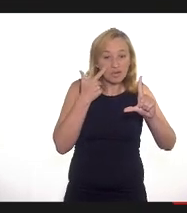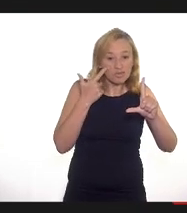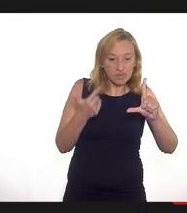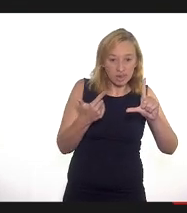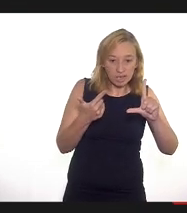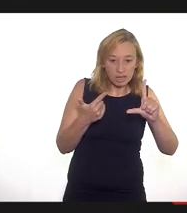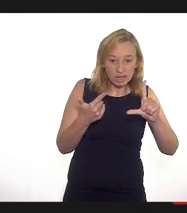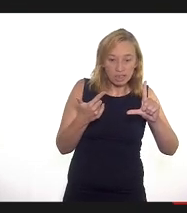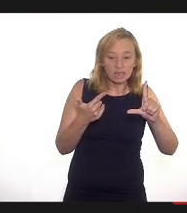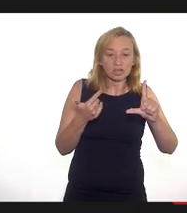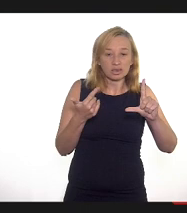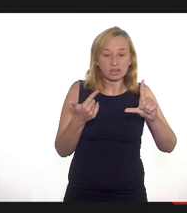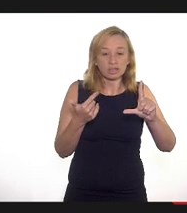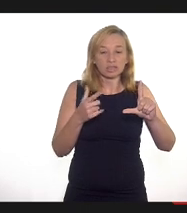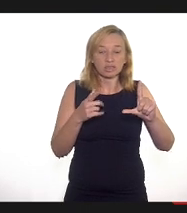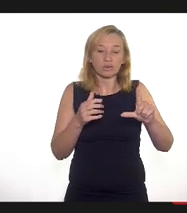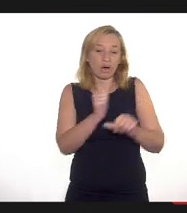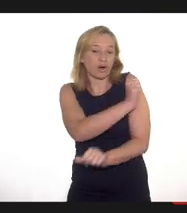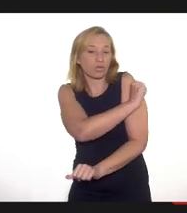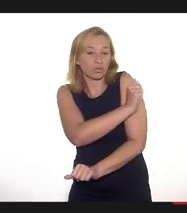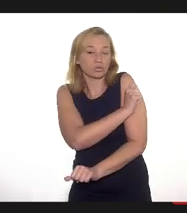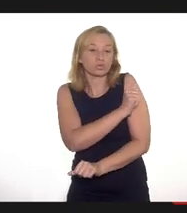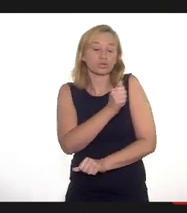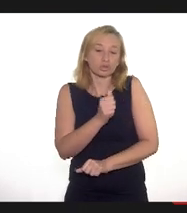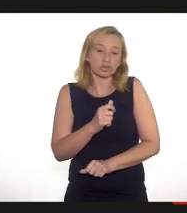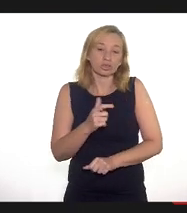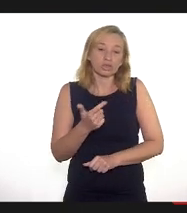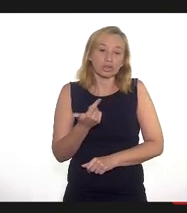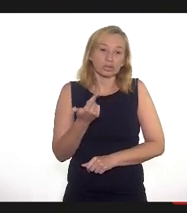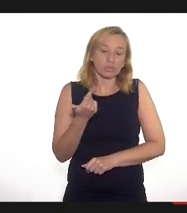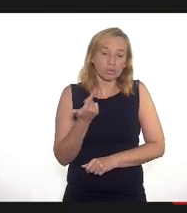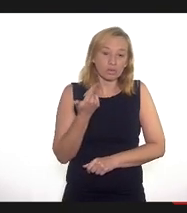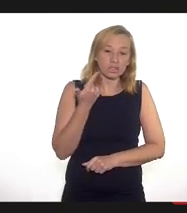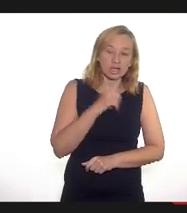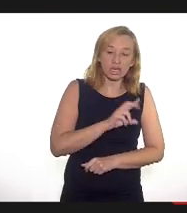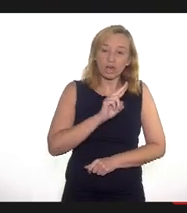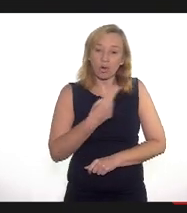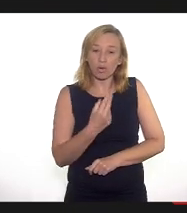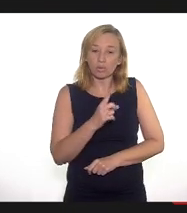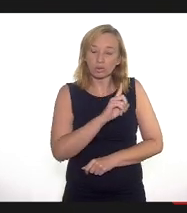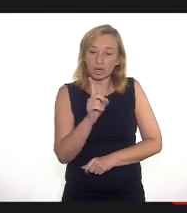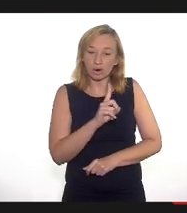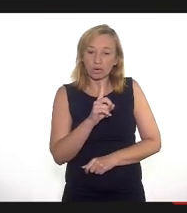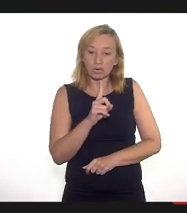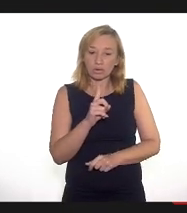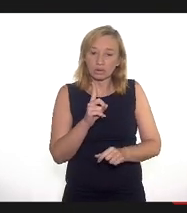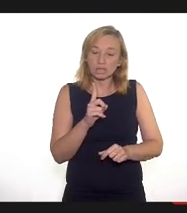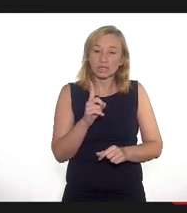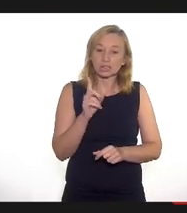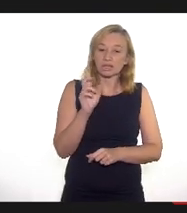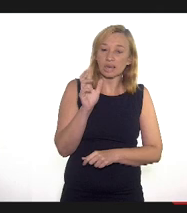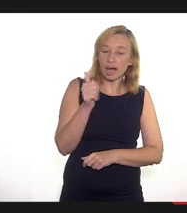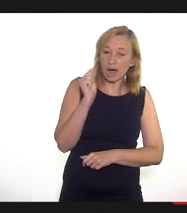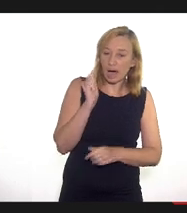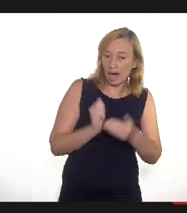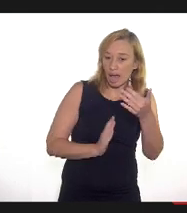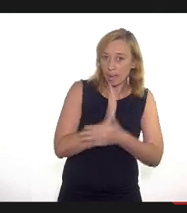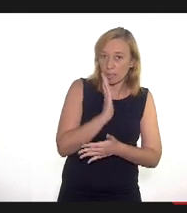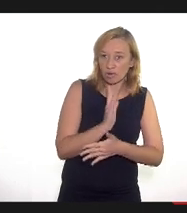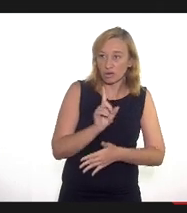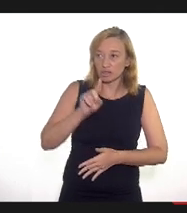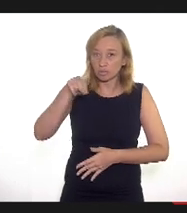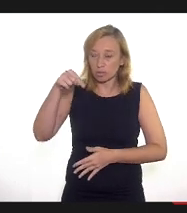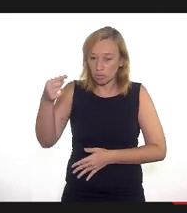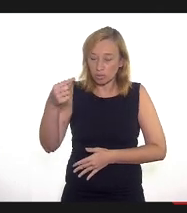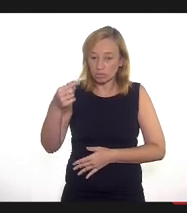se o aluno tinha condições ou não de ser promovido para o próximo semestre, naquela disciplina em questão.